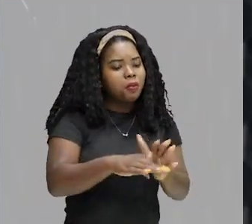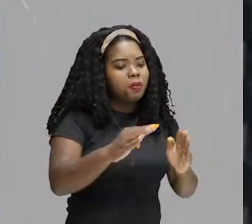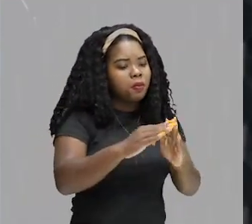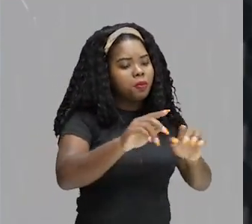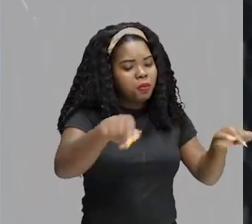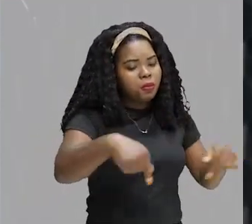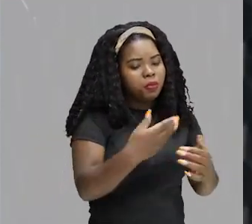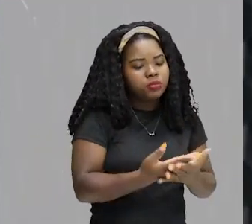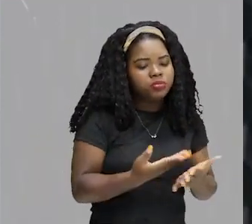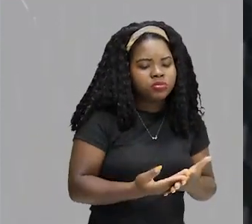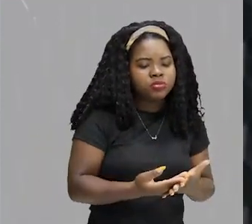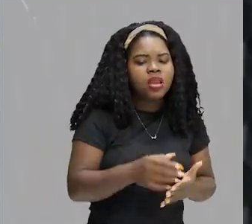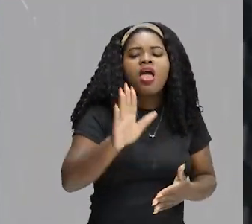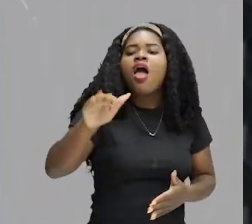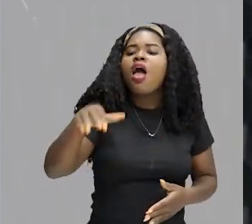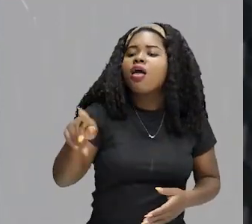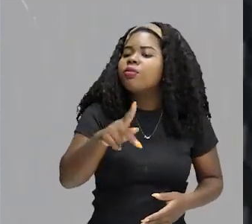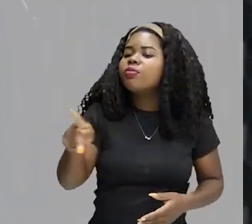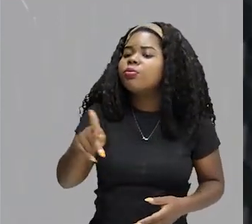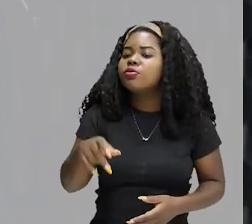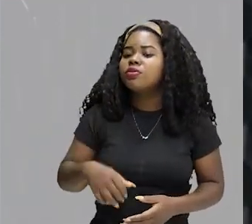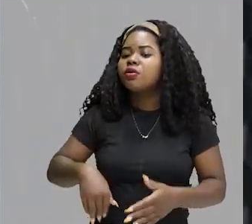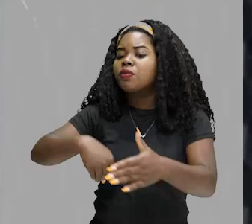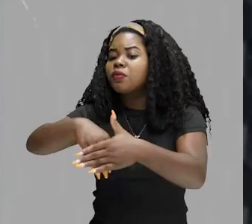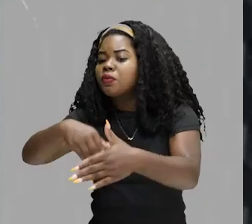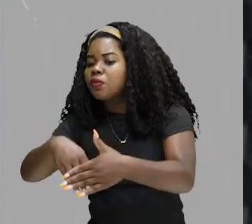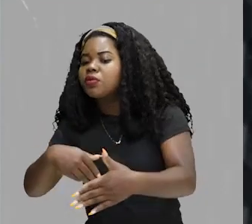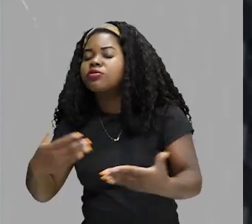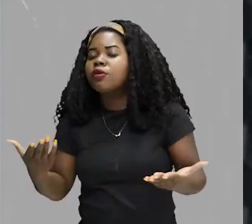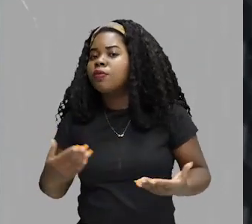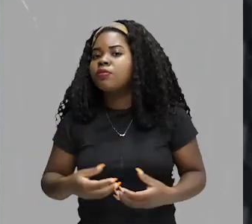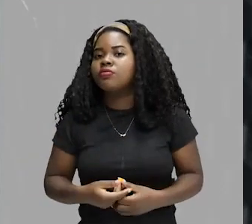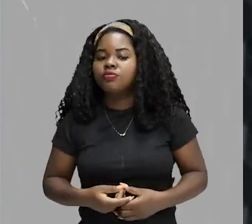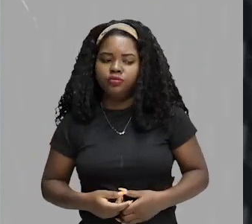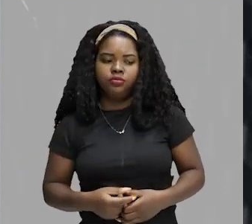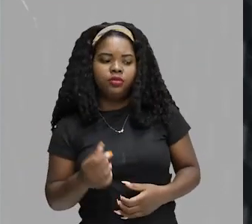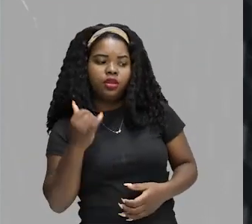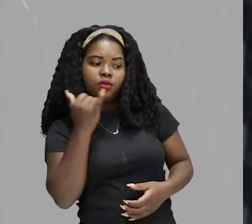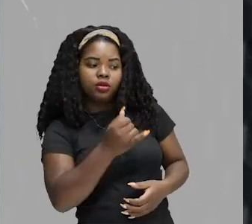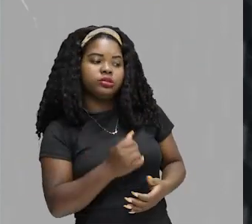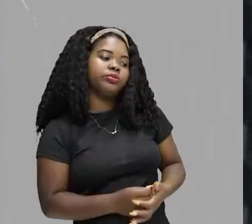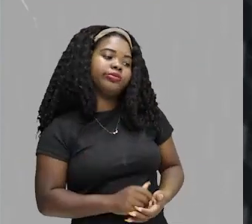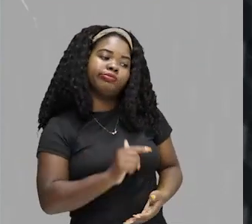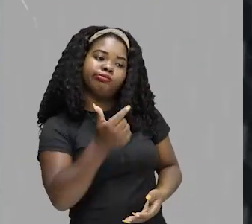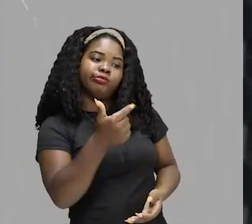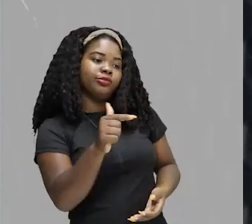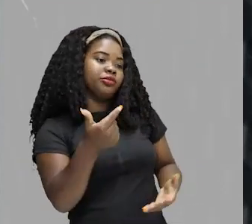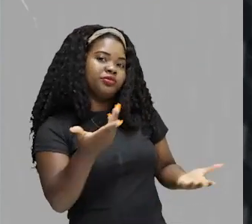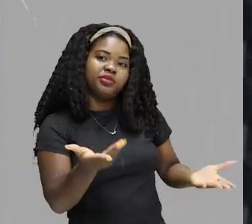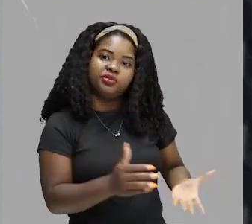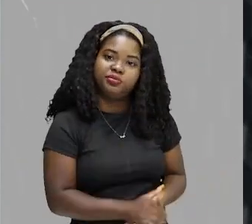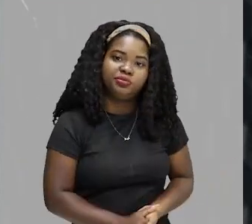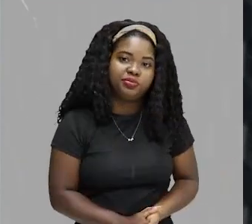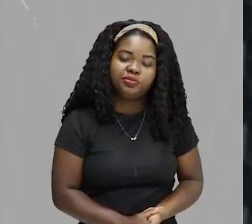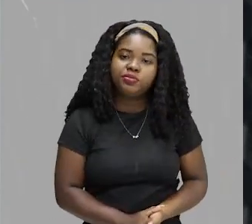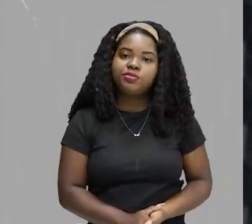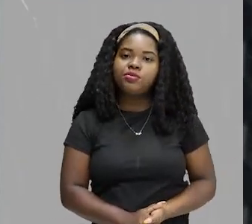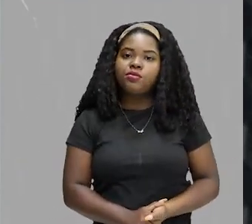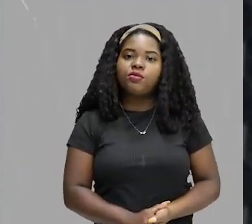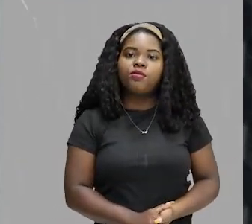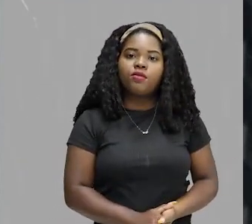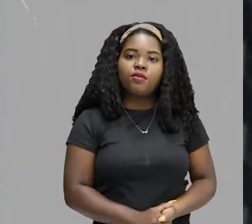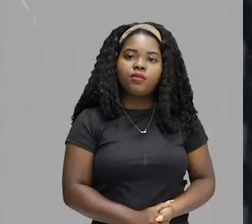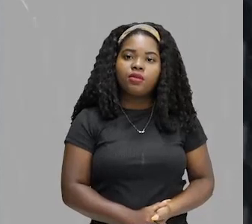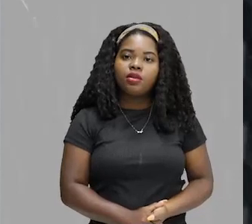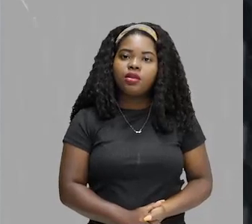e o aluno perguntar: e aí, professor, que dia que vai ter a bola? Que dia que vai ter o futebol? E eu digo: meu jovem, não vai ter tão cedo.